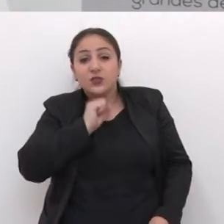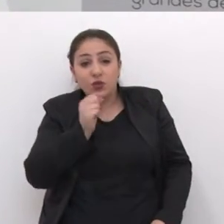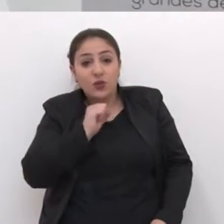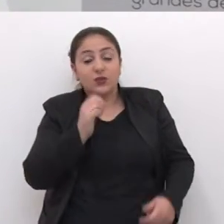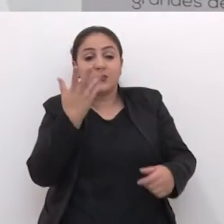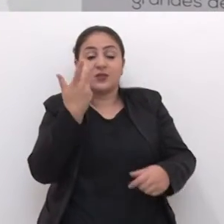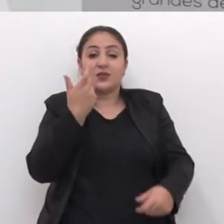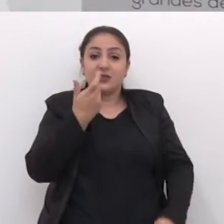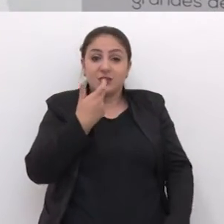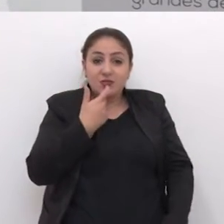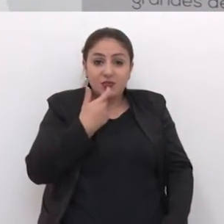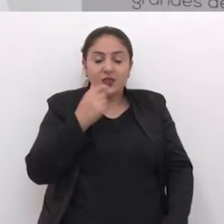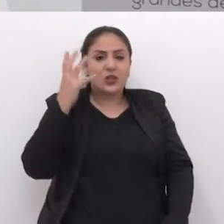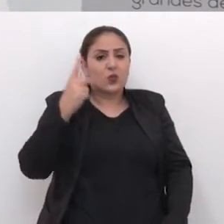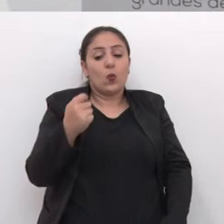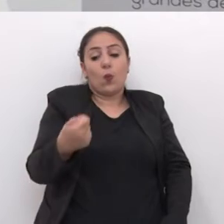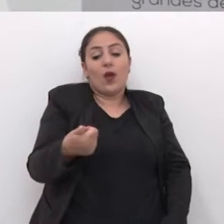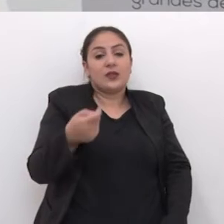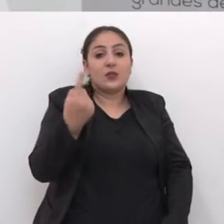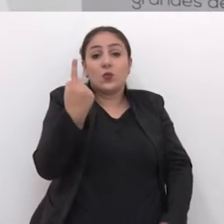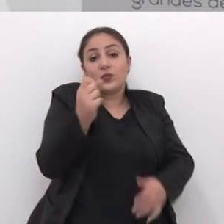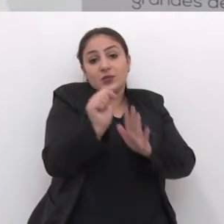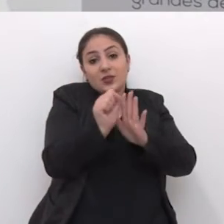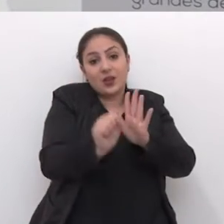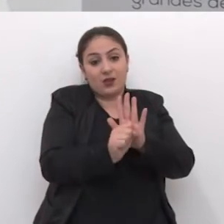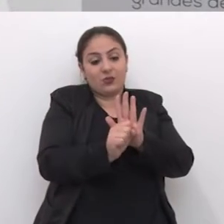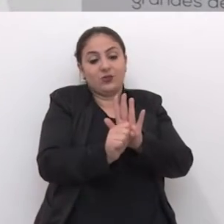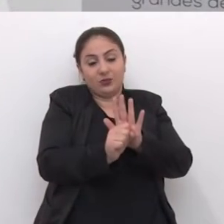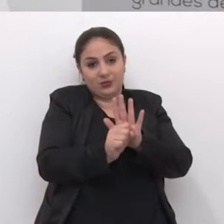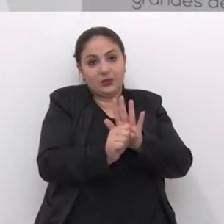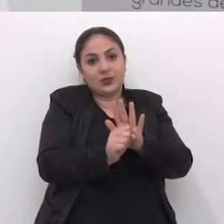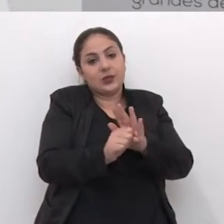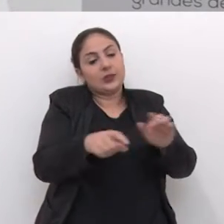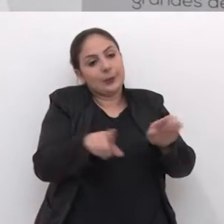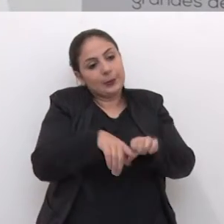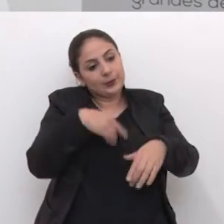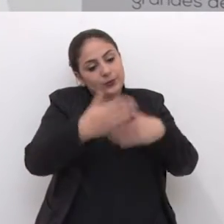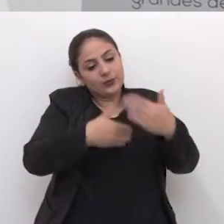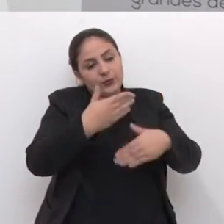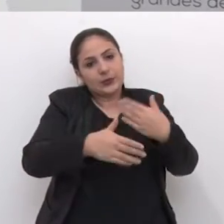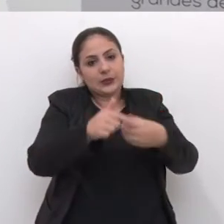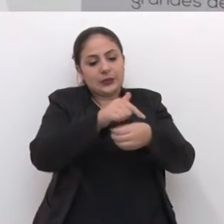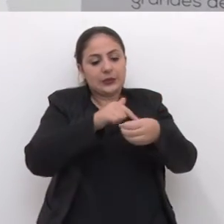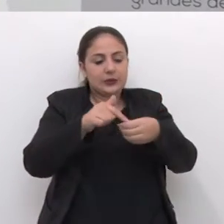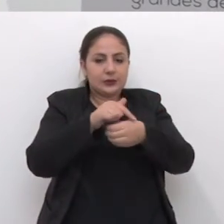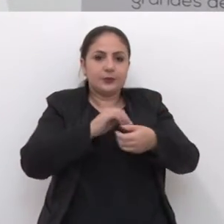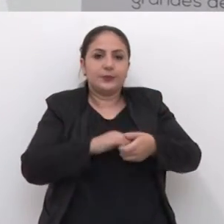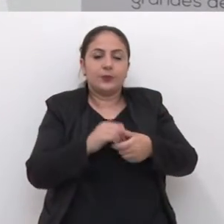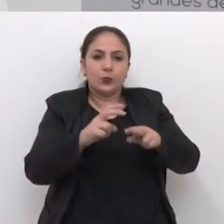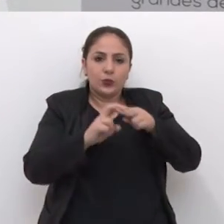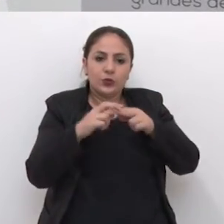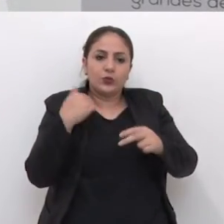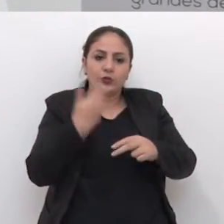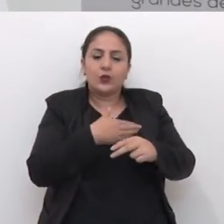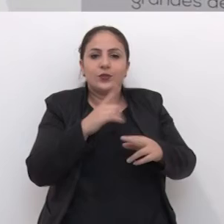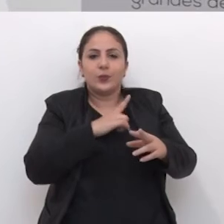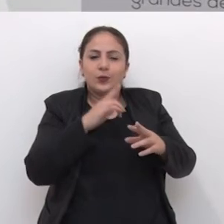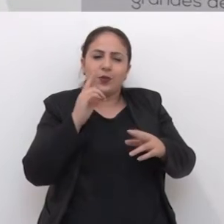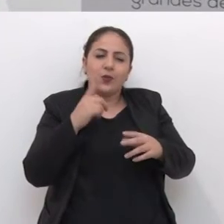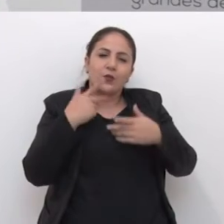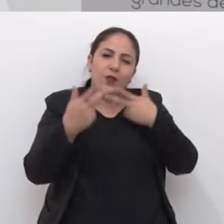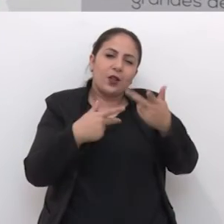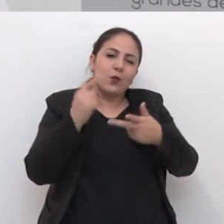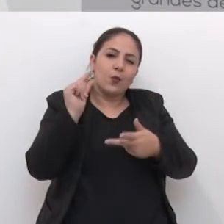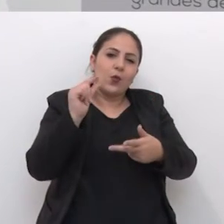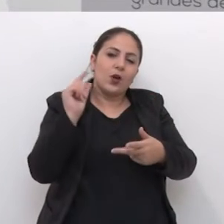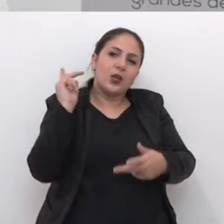feito com os idosos, com as crianças ao longo de quase um século e também para o desenvolvimento da cidade. Nós iremos